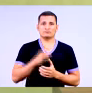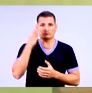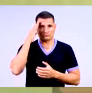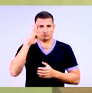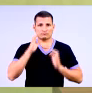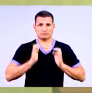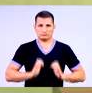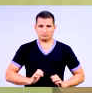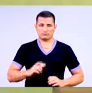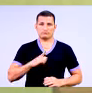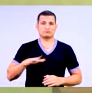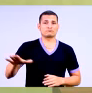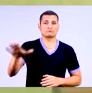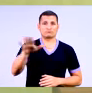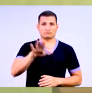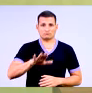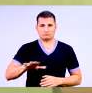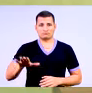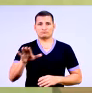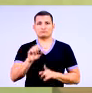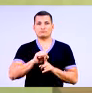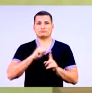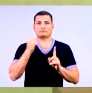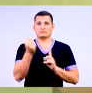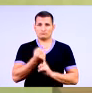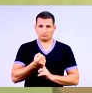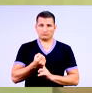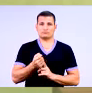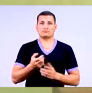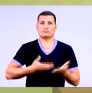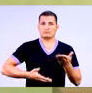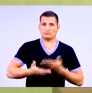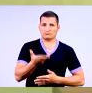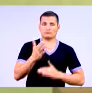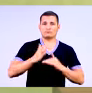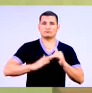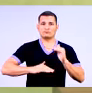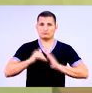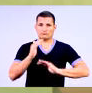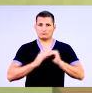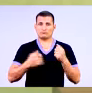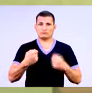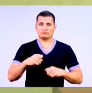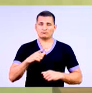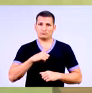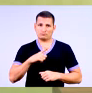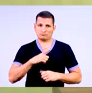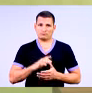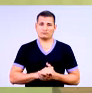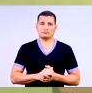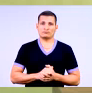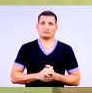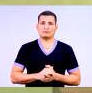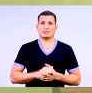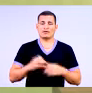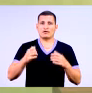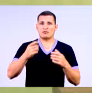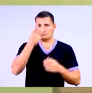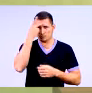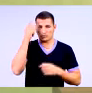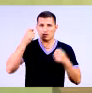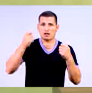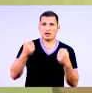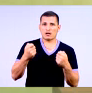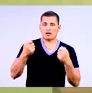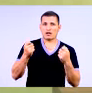abrange um todo na sociedade. Em relação ao profissional, deve-se ter a conduta de um ser capaz de se comunicar, repassar o